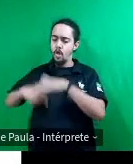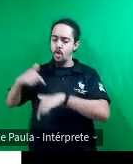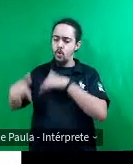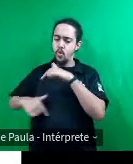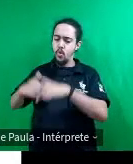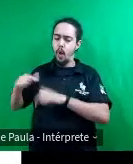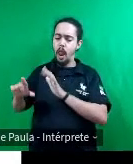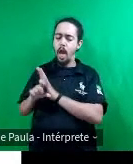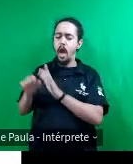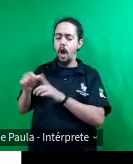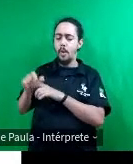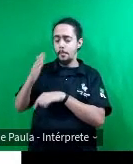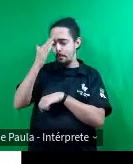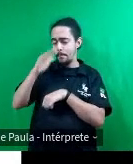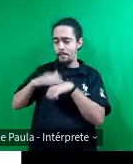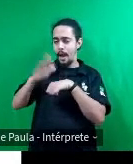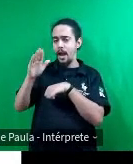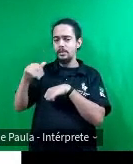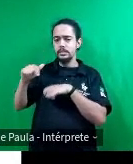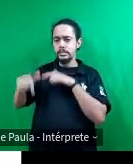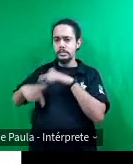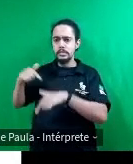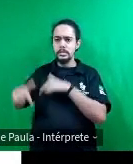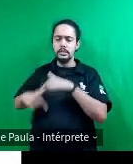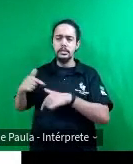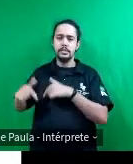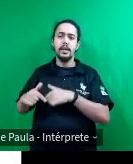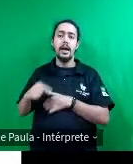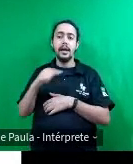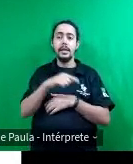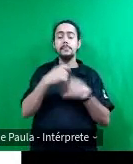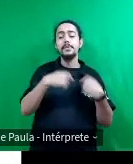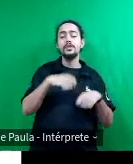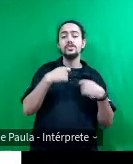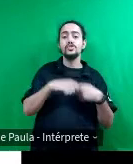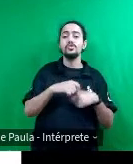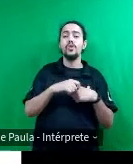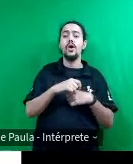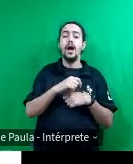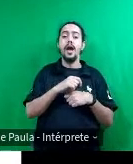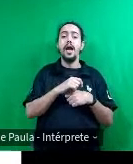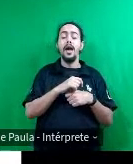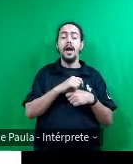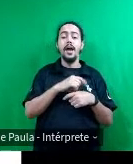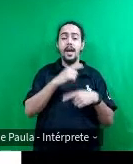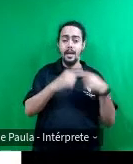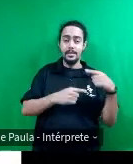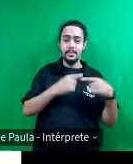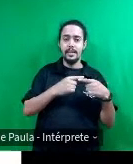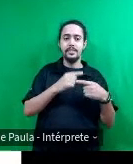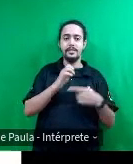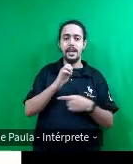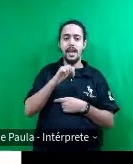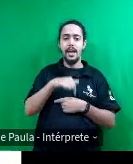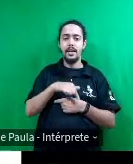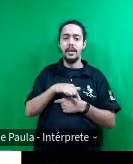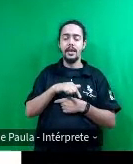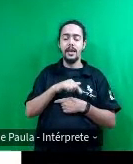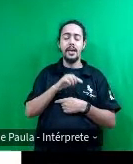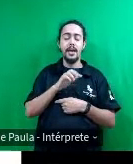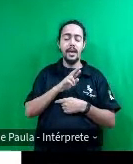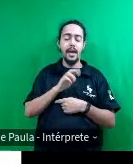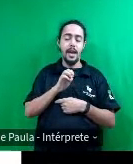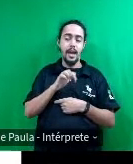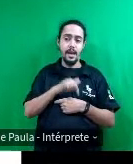aqui a resistência equivalente, coisa que eu não precisei calcular aqui no divisor de corrente. Aqui eu precisei calcular o